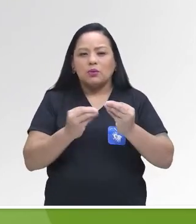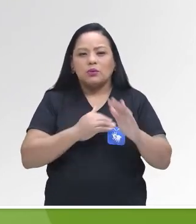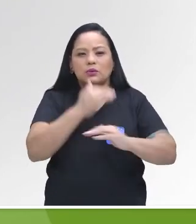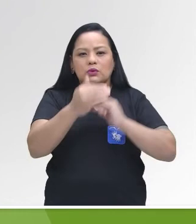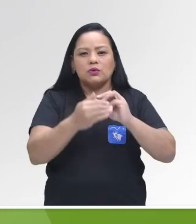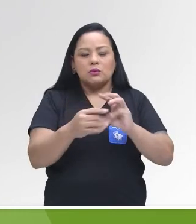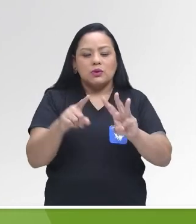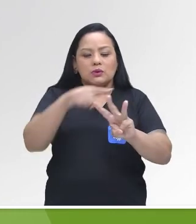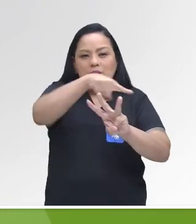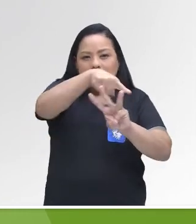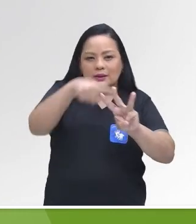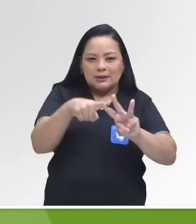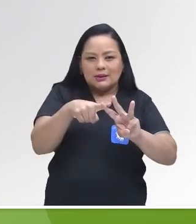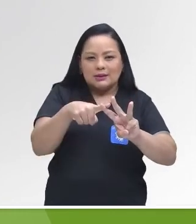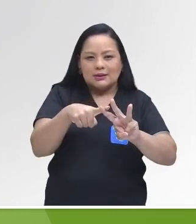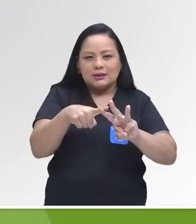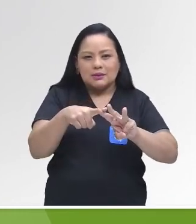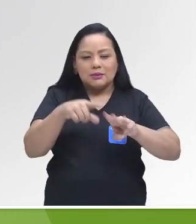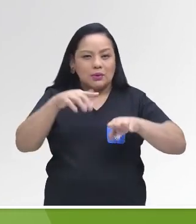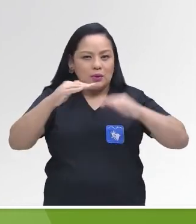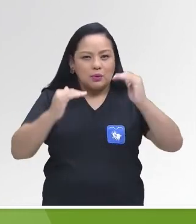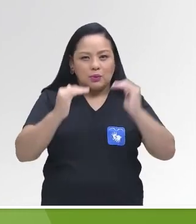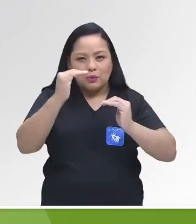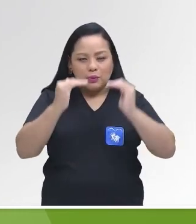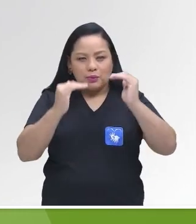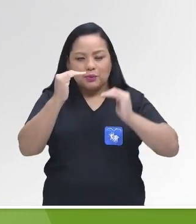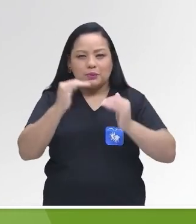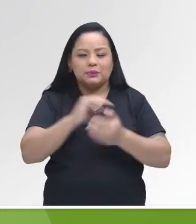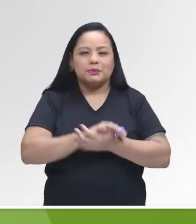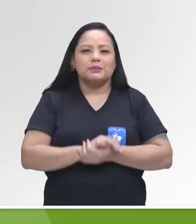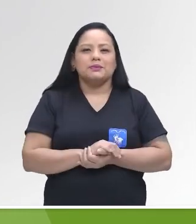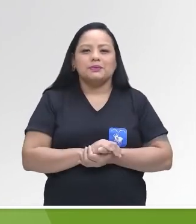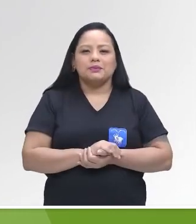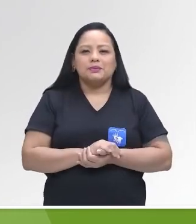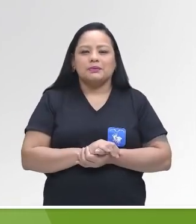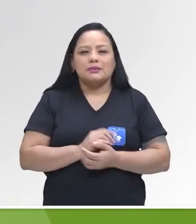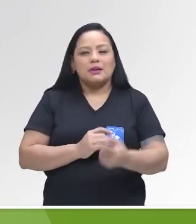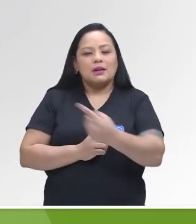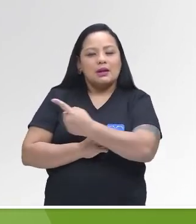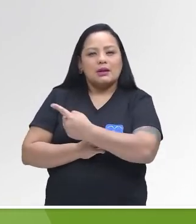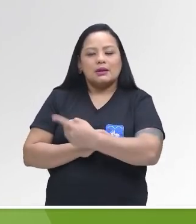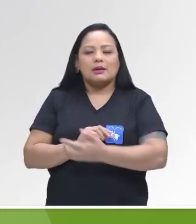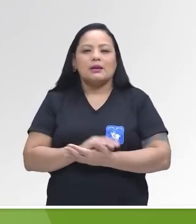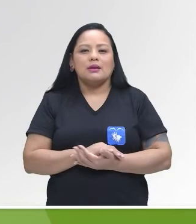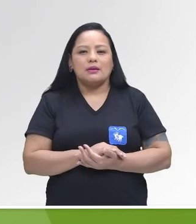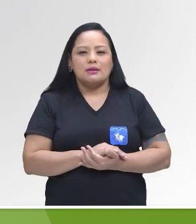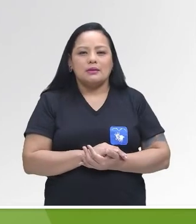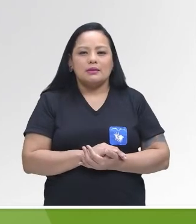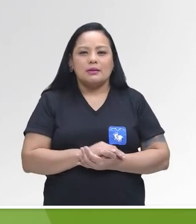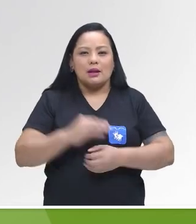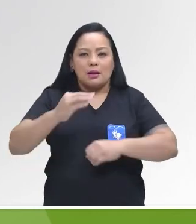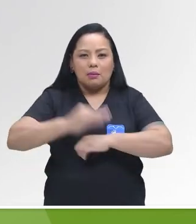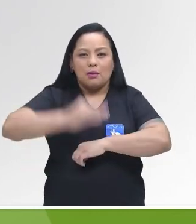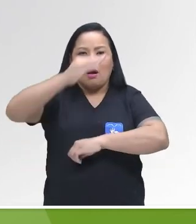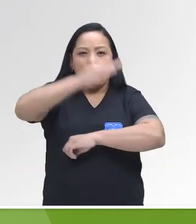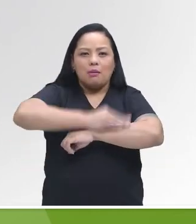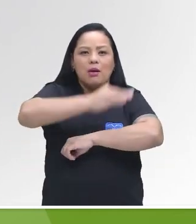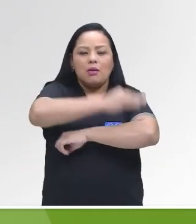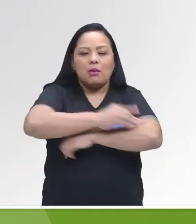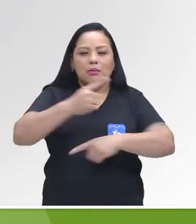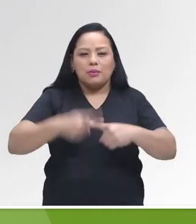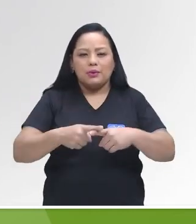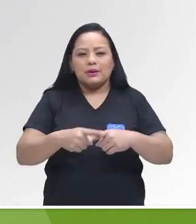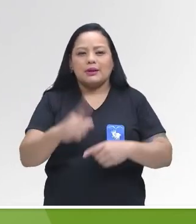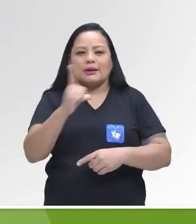3 dedinhos, né, que ajudam no equilíbrio delas, tá bom? Então, aqui a perereca, ela é saltadora, por isso que ela